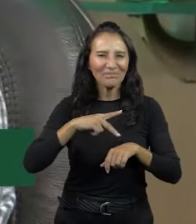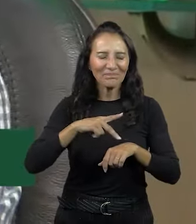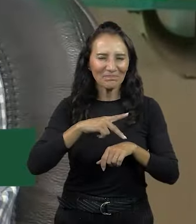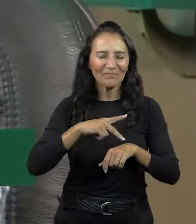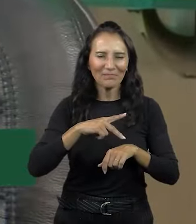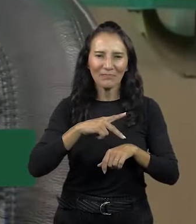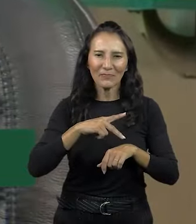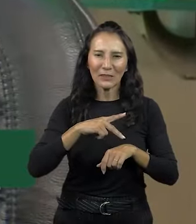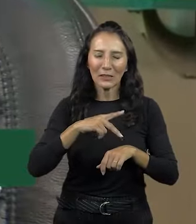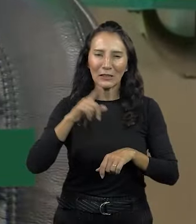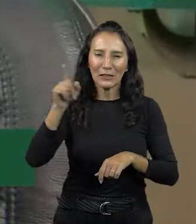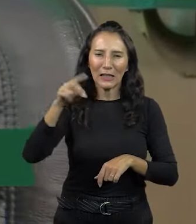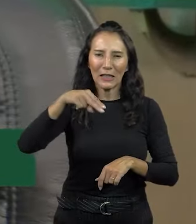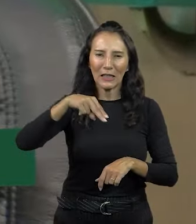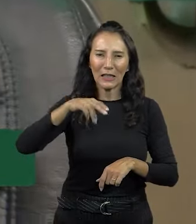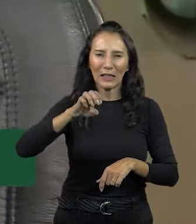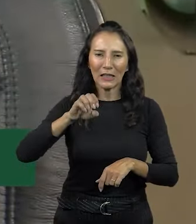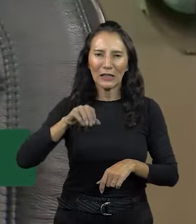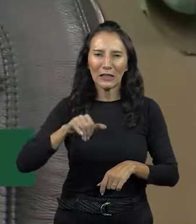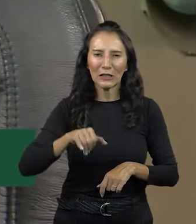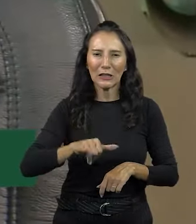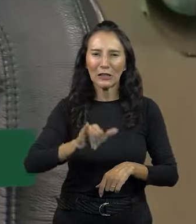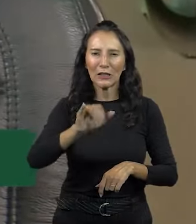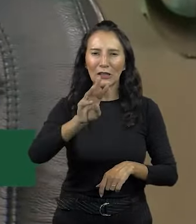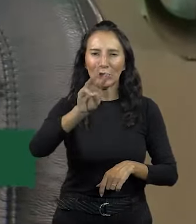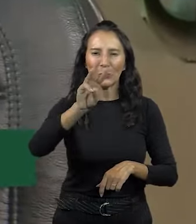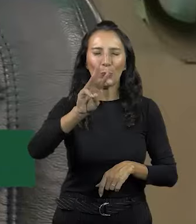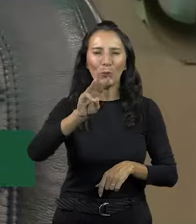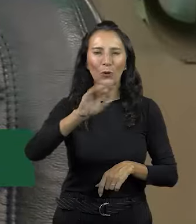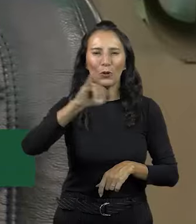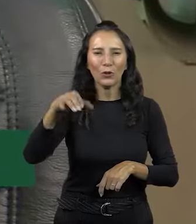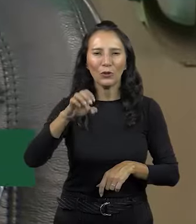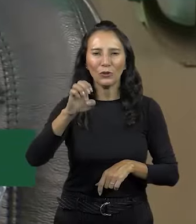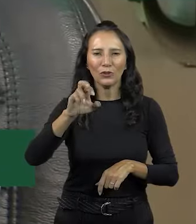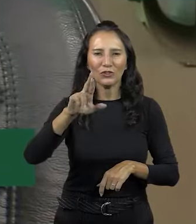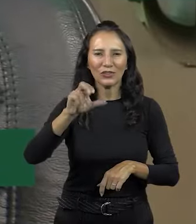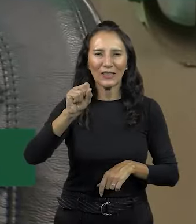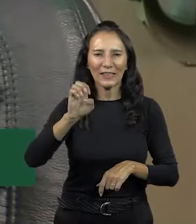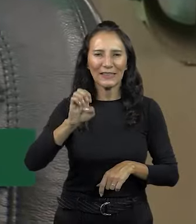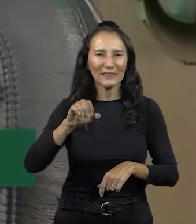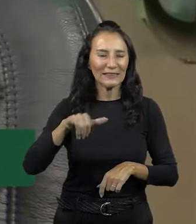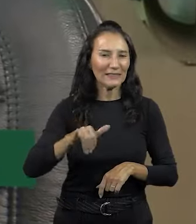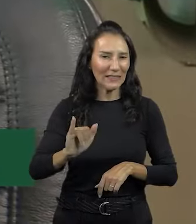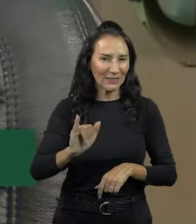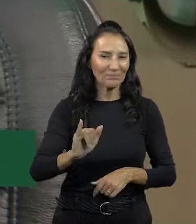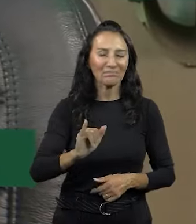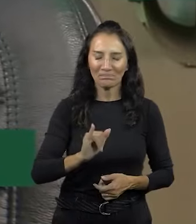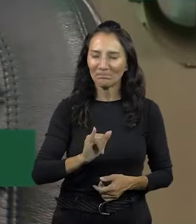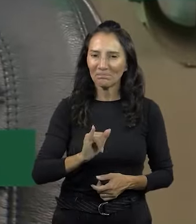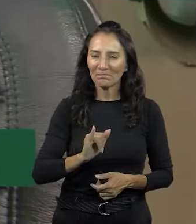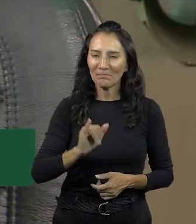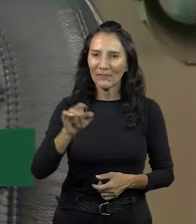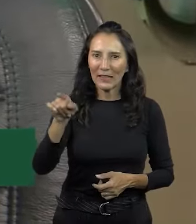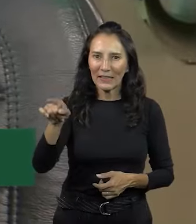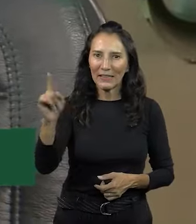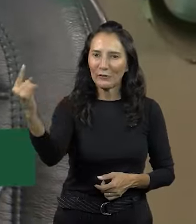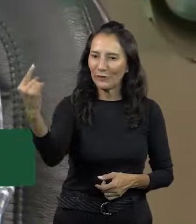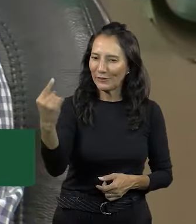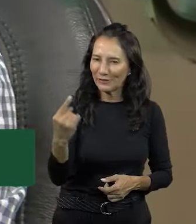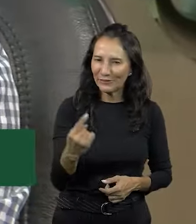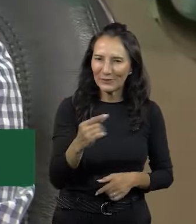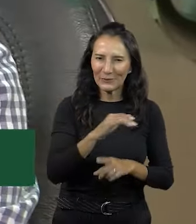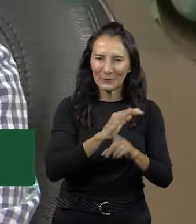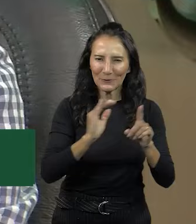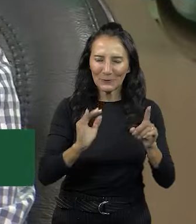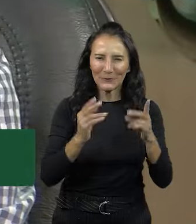denb New Jersey uma bênção de Deus denb não New Jersey e ele vai trazer uma palavra na